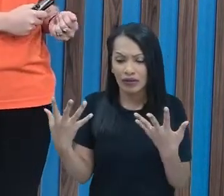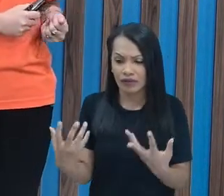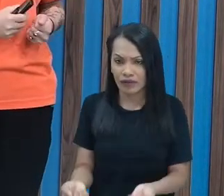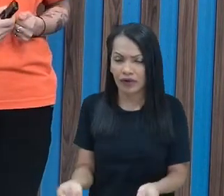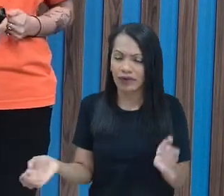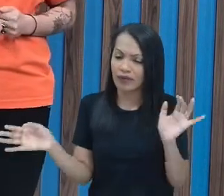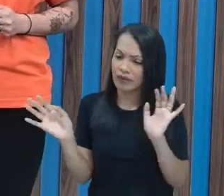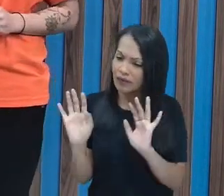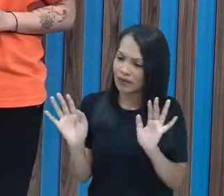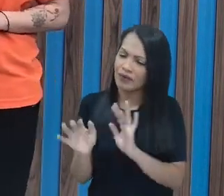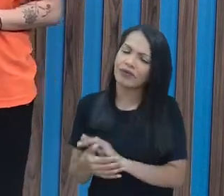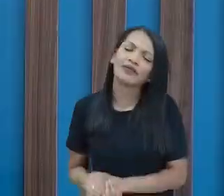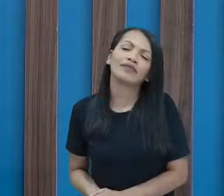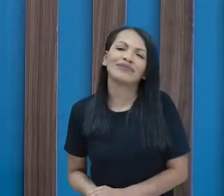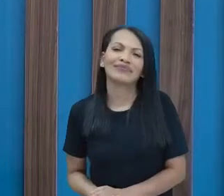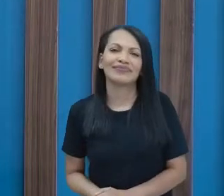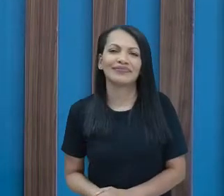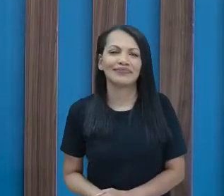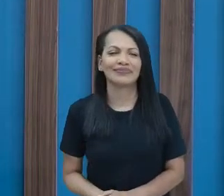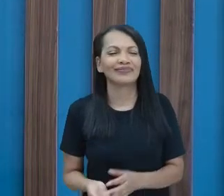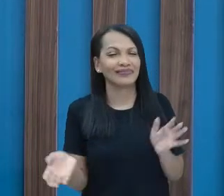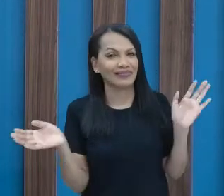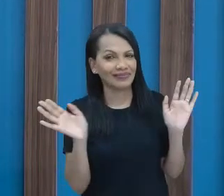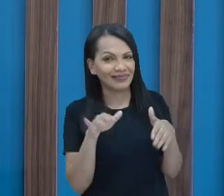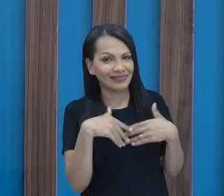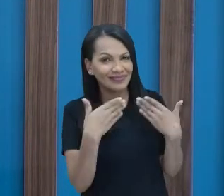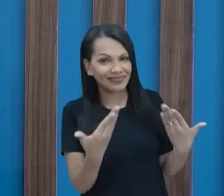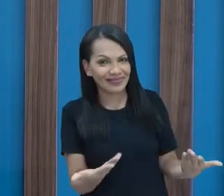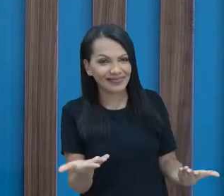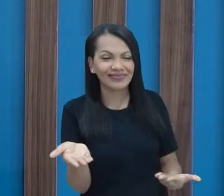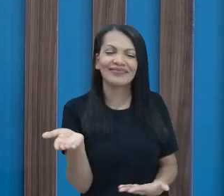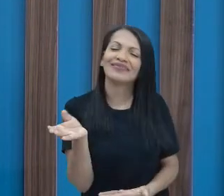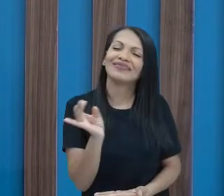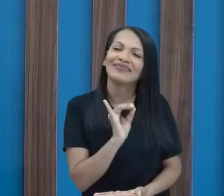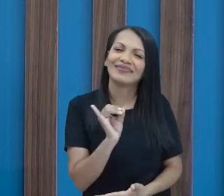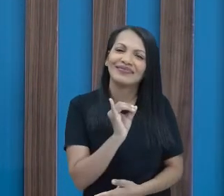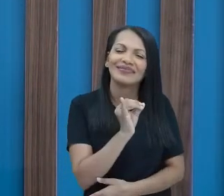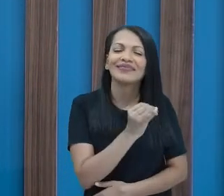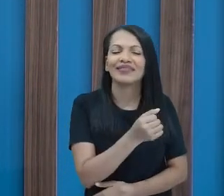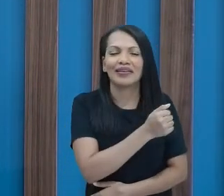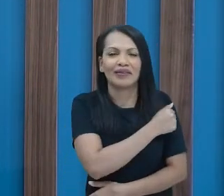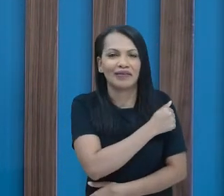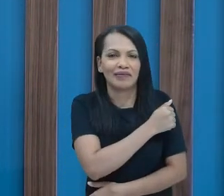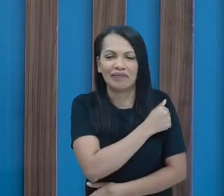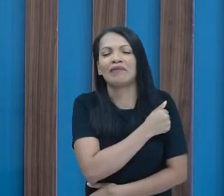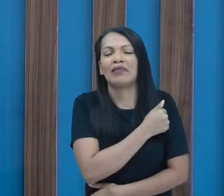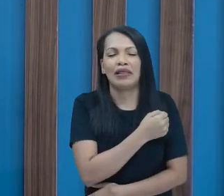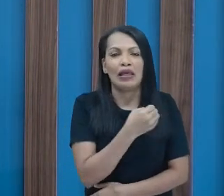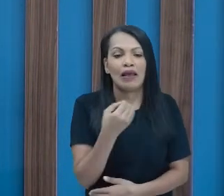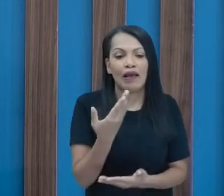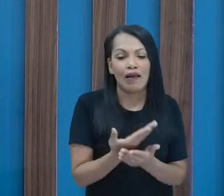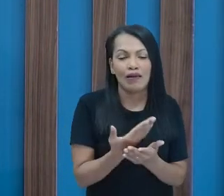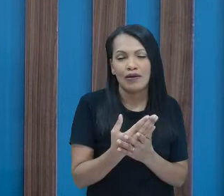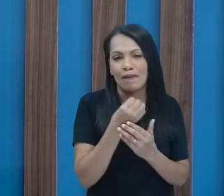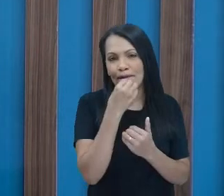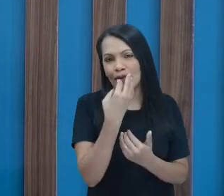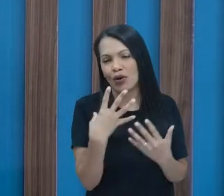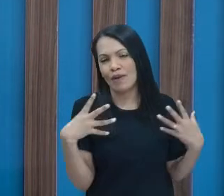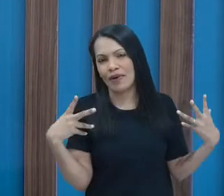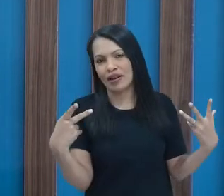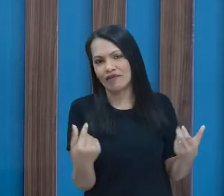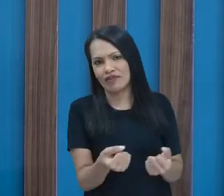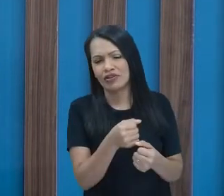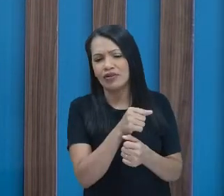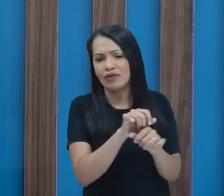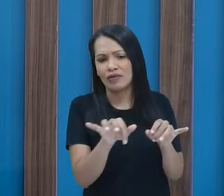embora, Agora professor sim, Gilson. né? Beleza, pessoal? Aula show, maravilhosa. Qualquer coisa, deixa aí os comentários que a gente está de olho.